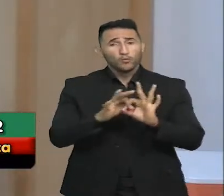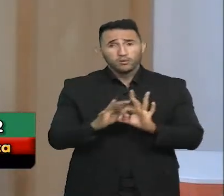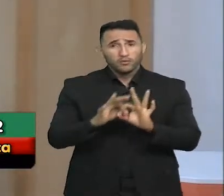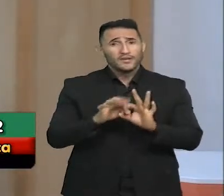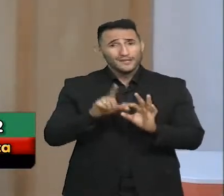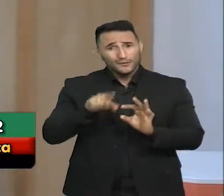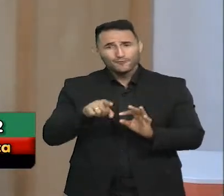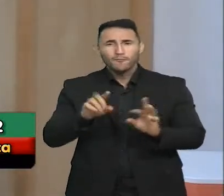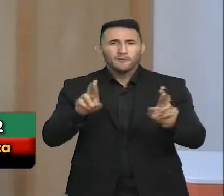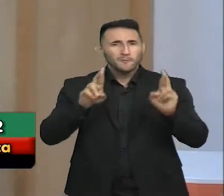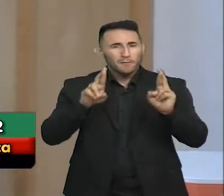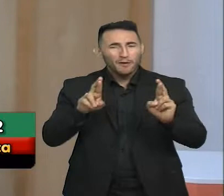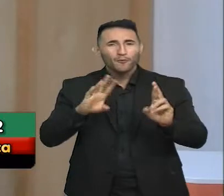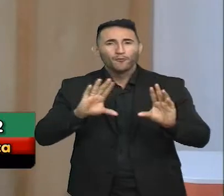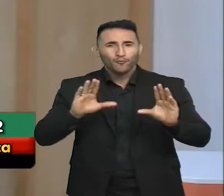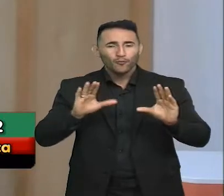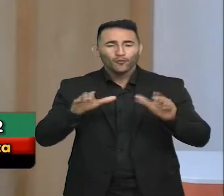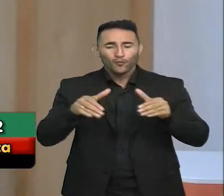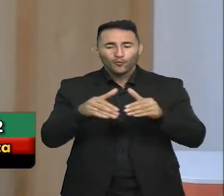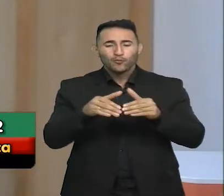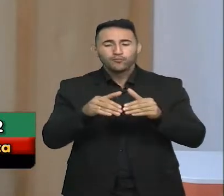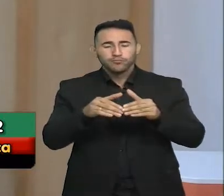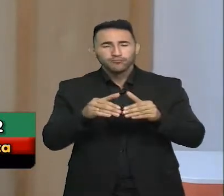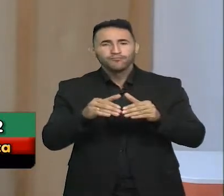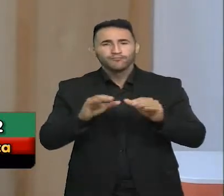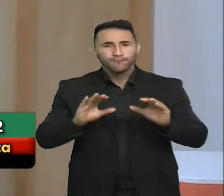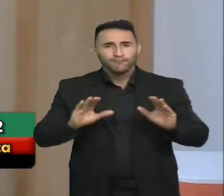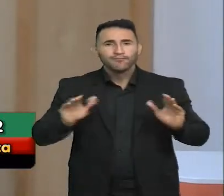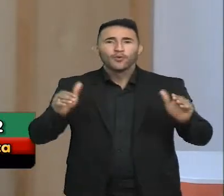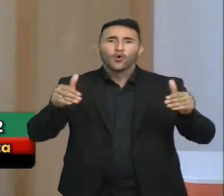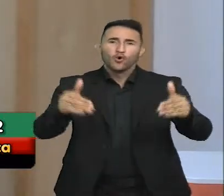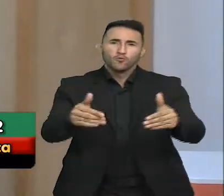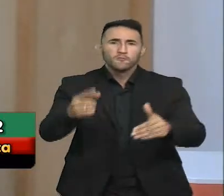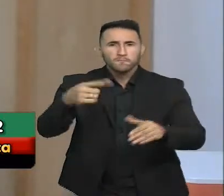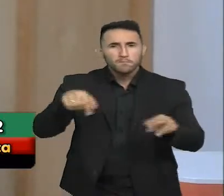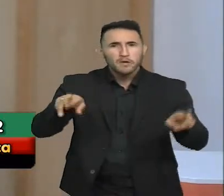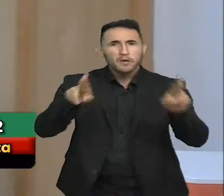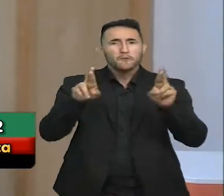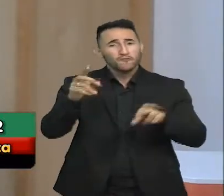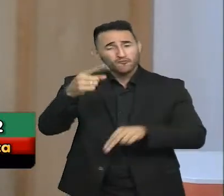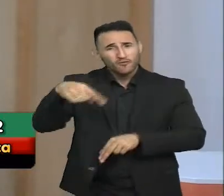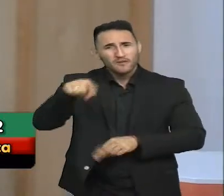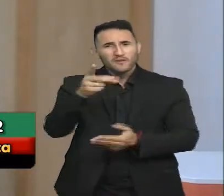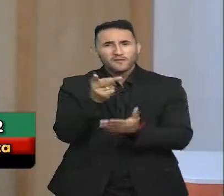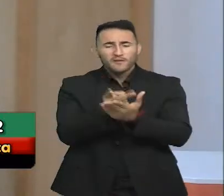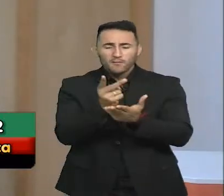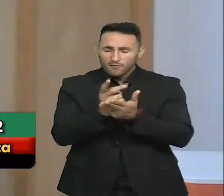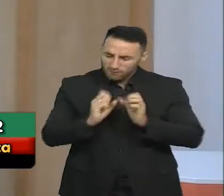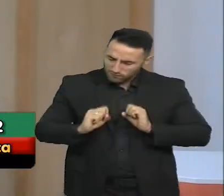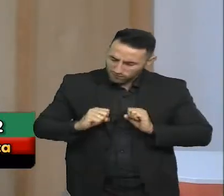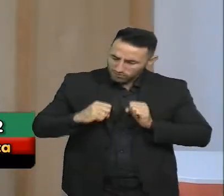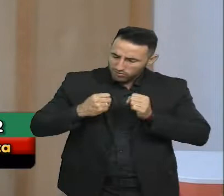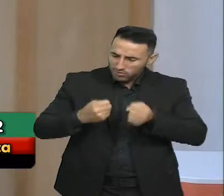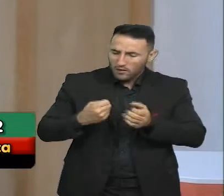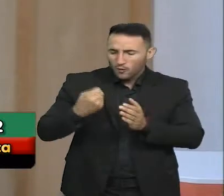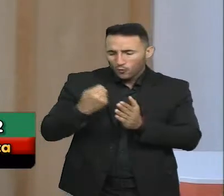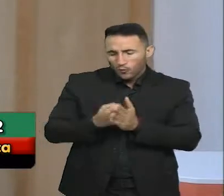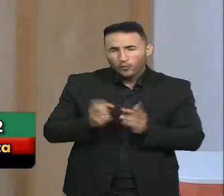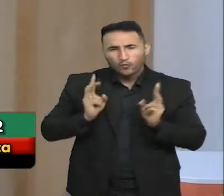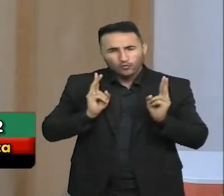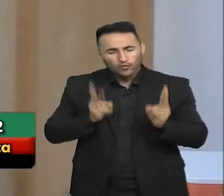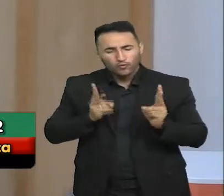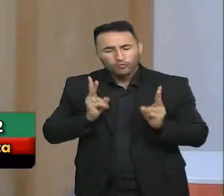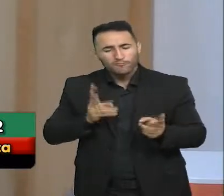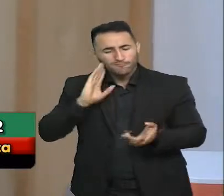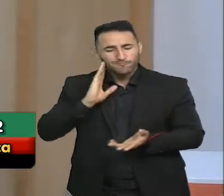é isso que eu espero desse fórum. É isso que eu espero que vocês, que sempre se dedicaram a essa luta, permaneçam